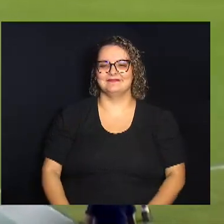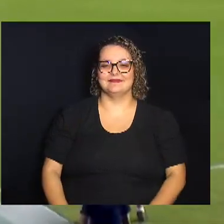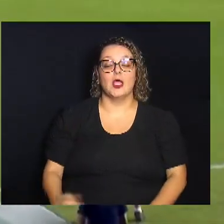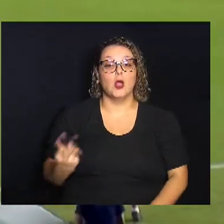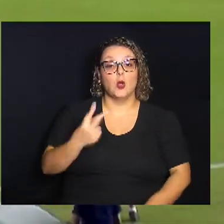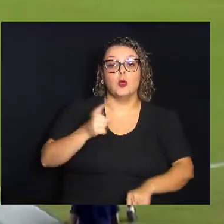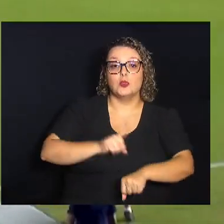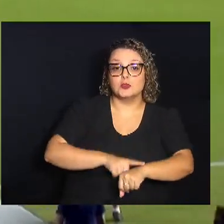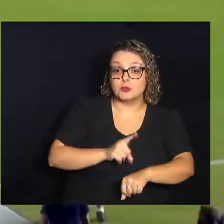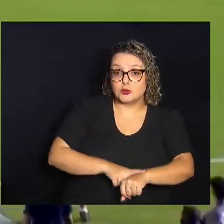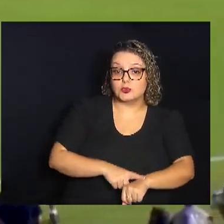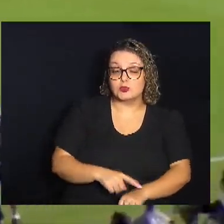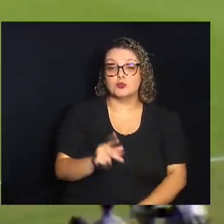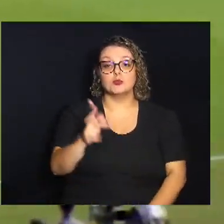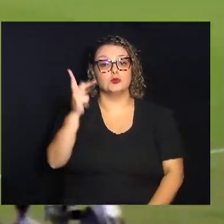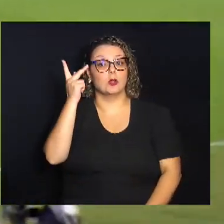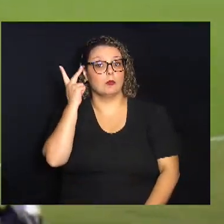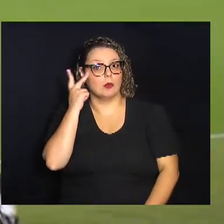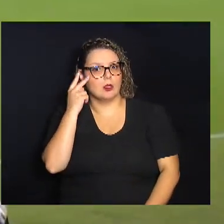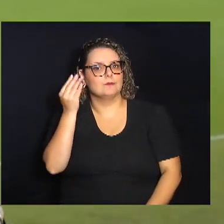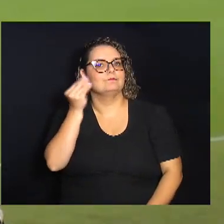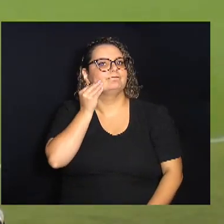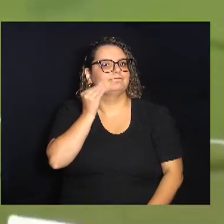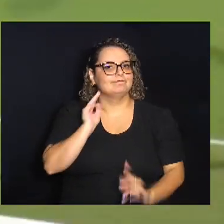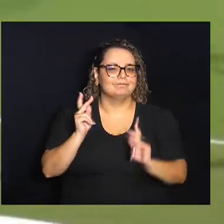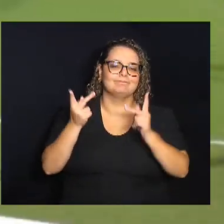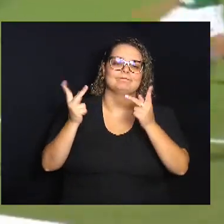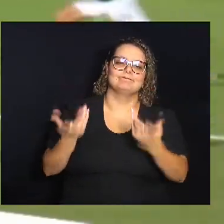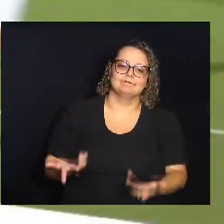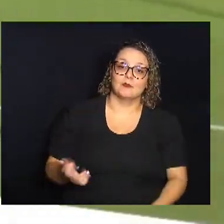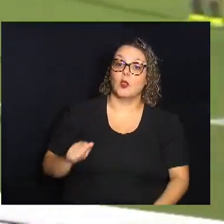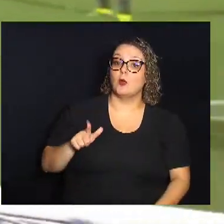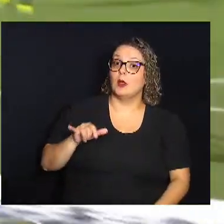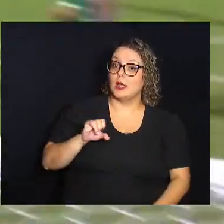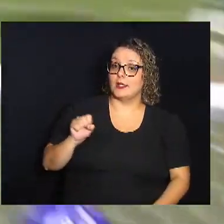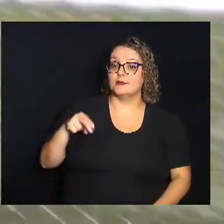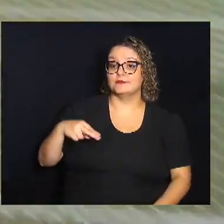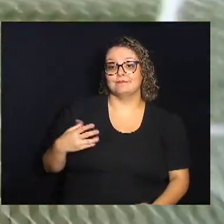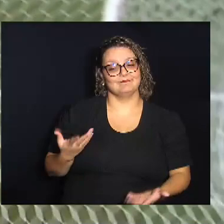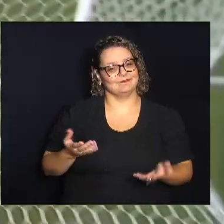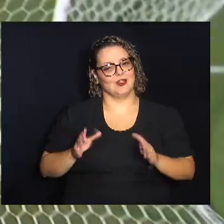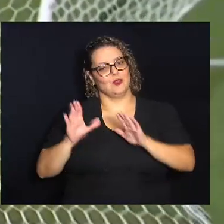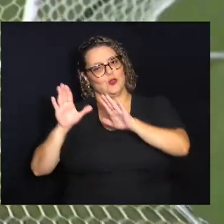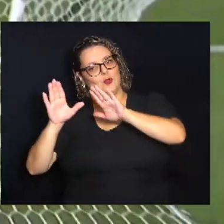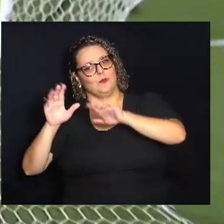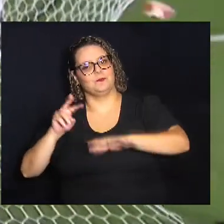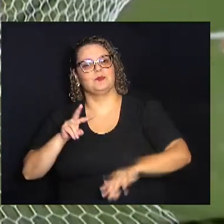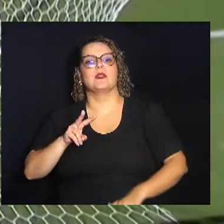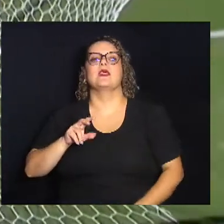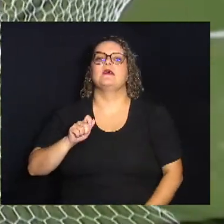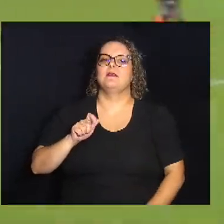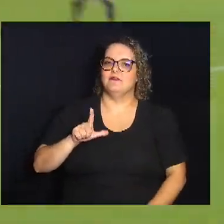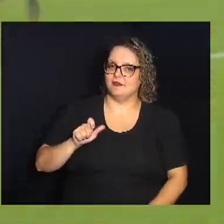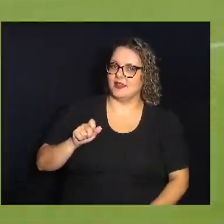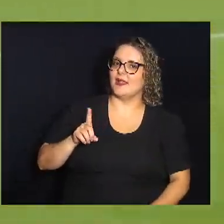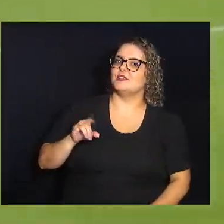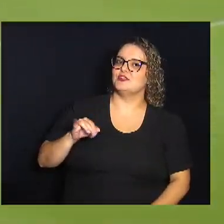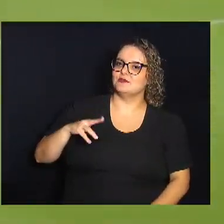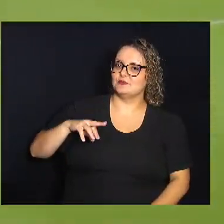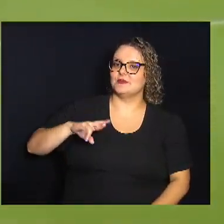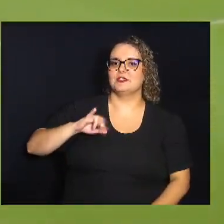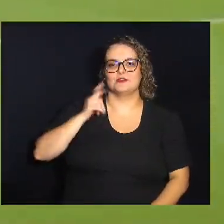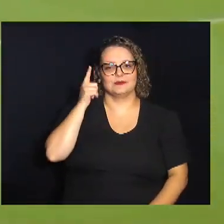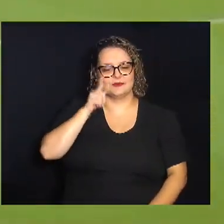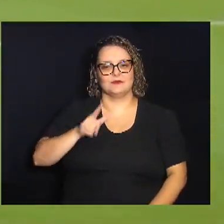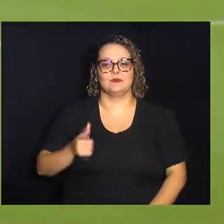segundo tempo, o São Paulo tentou a vitória com Alisson, mas Vladimir conseguiu espalmar. O Wellington